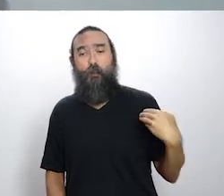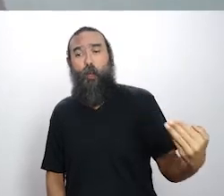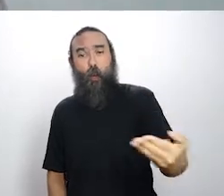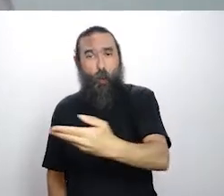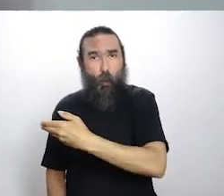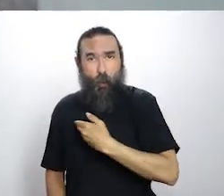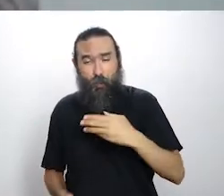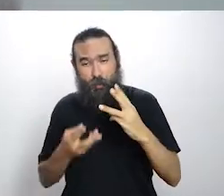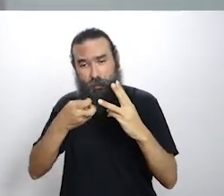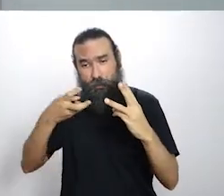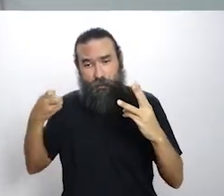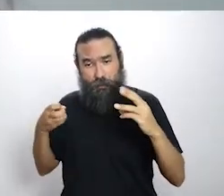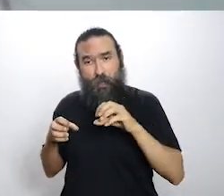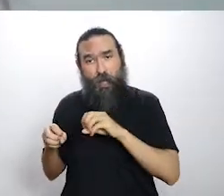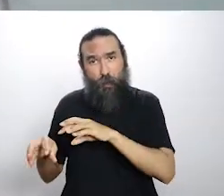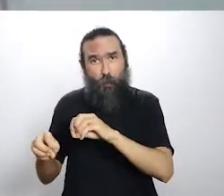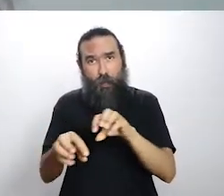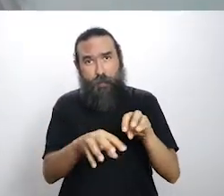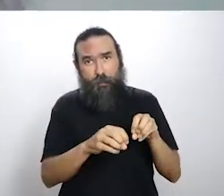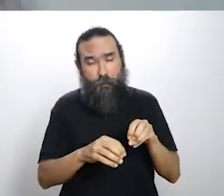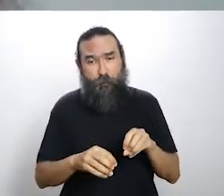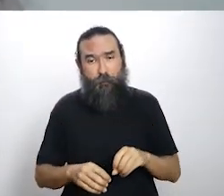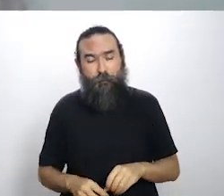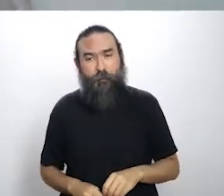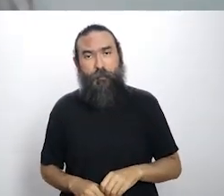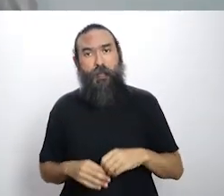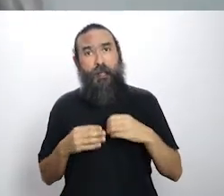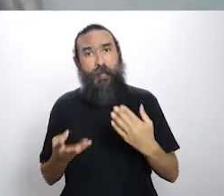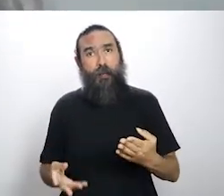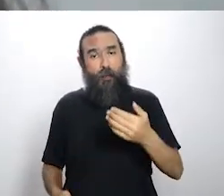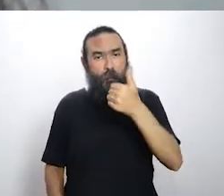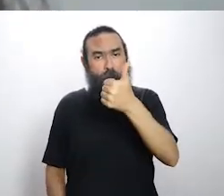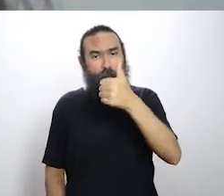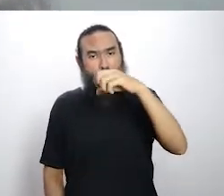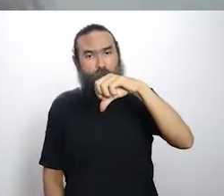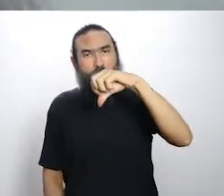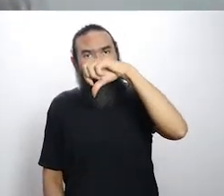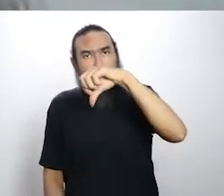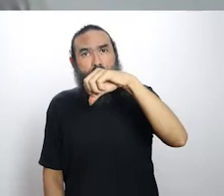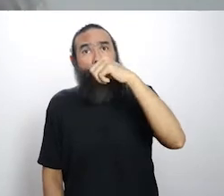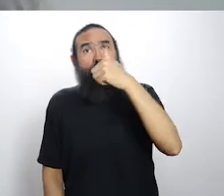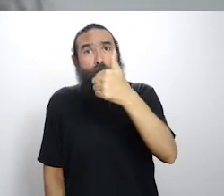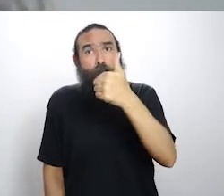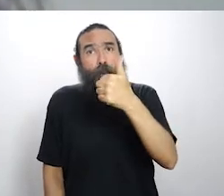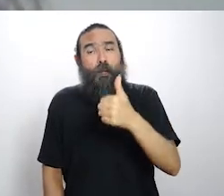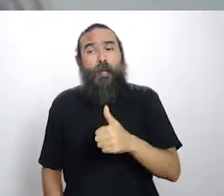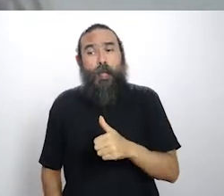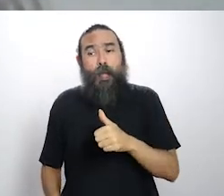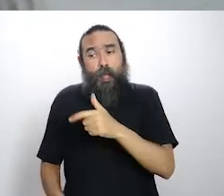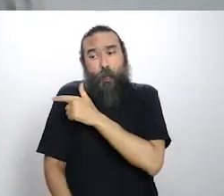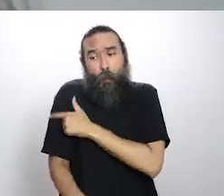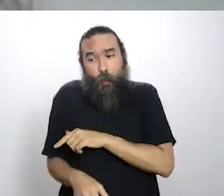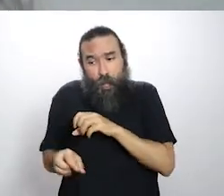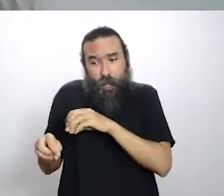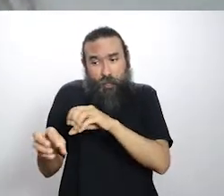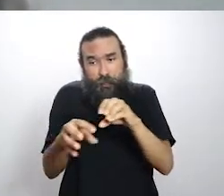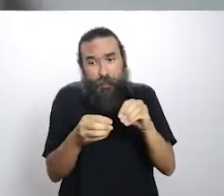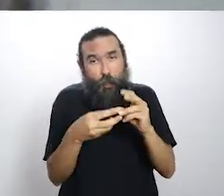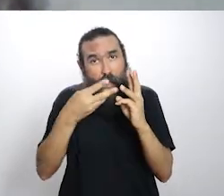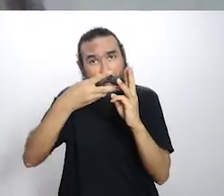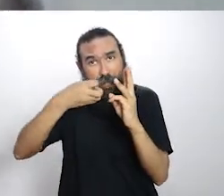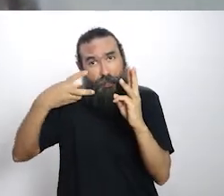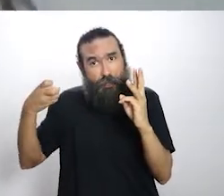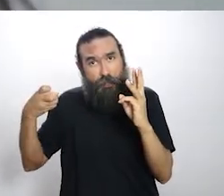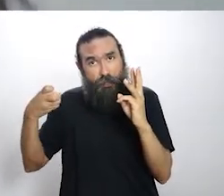partir da promulgação da Constituição Federal, em 1991, a educação escolar indígena passou